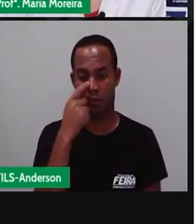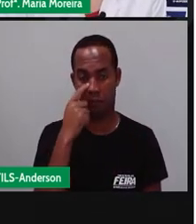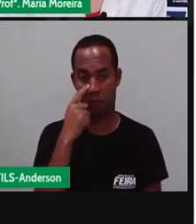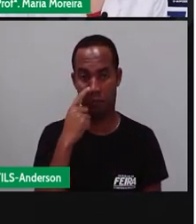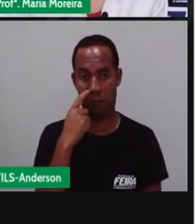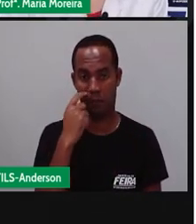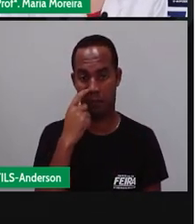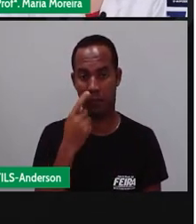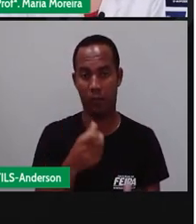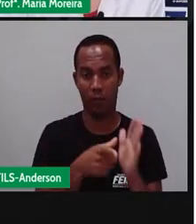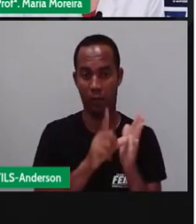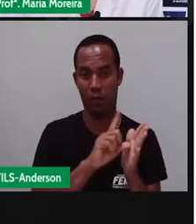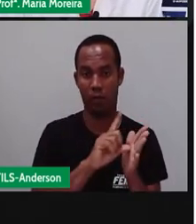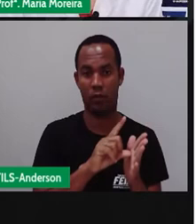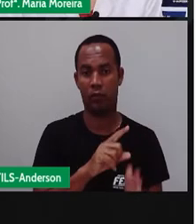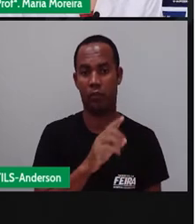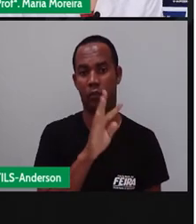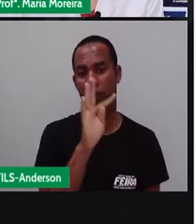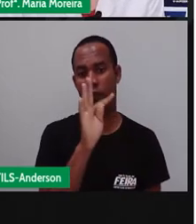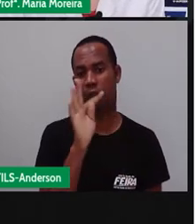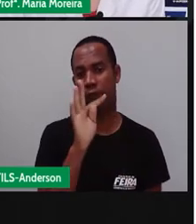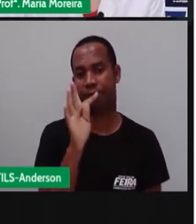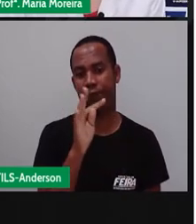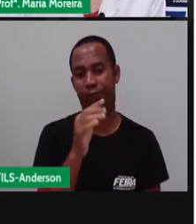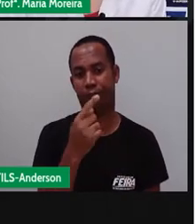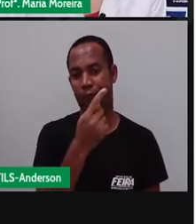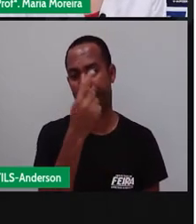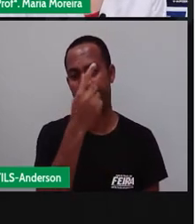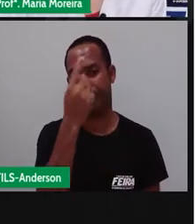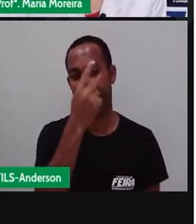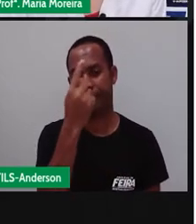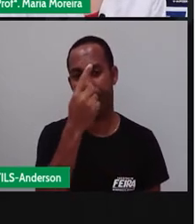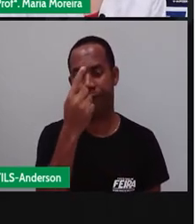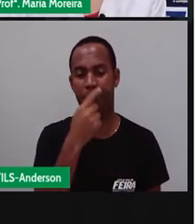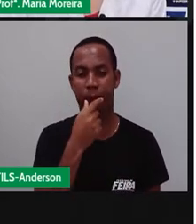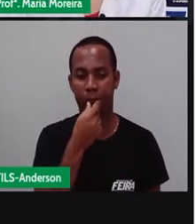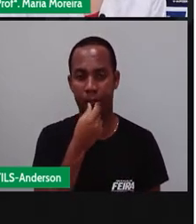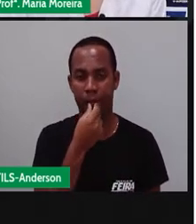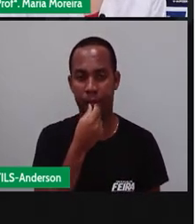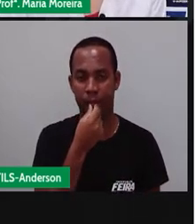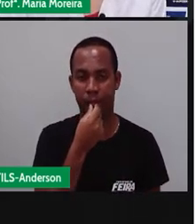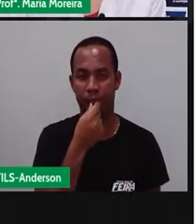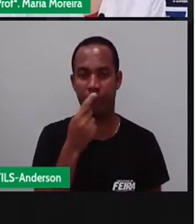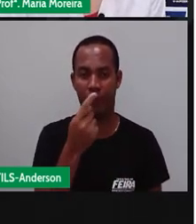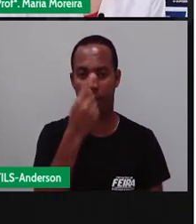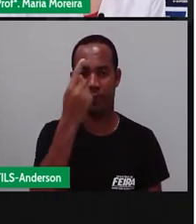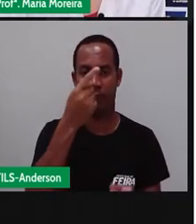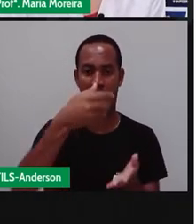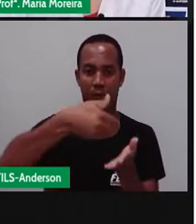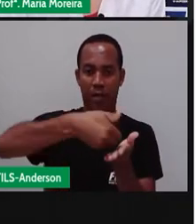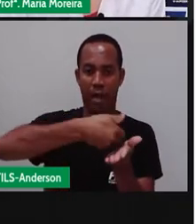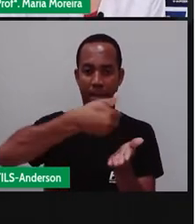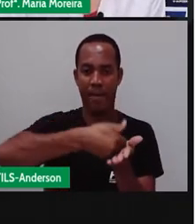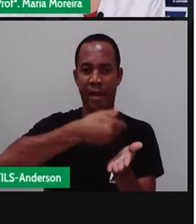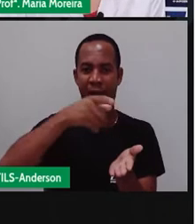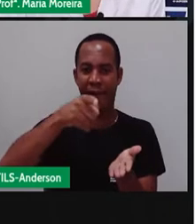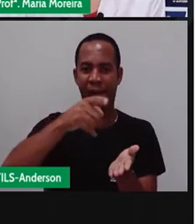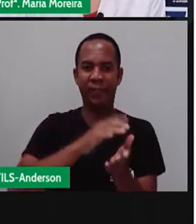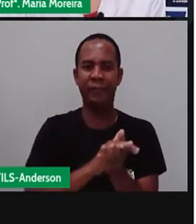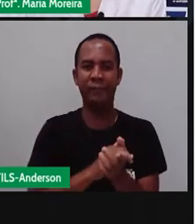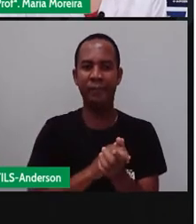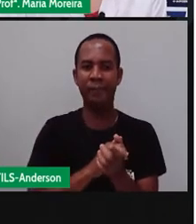X. Quem vem antes, T ou X? T. Por isso, abacate vem antes de abacaxi.